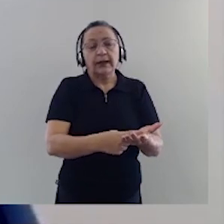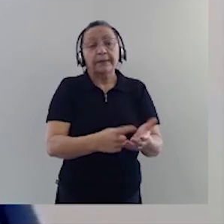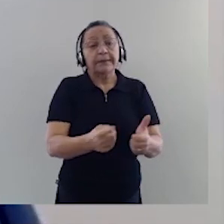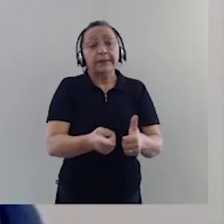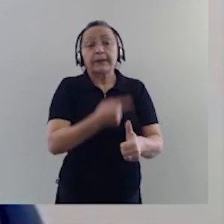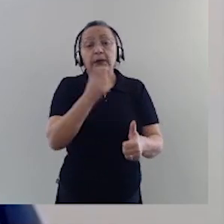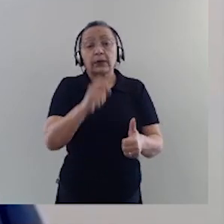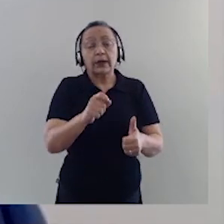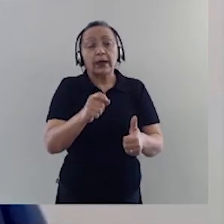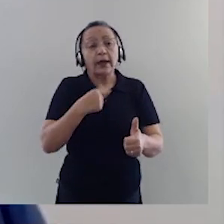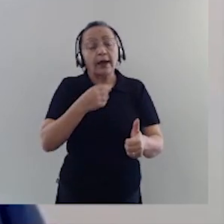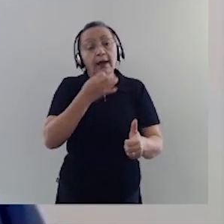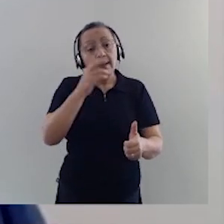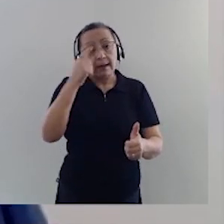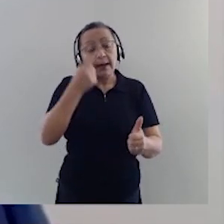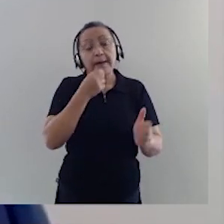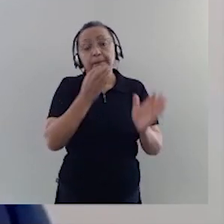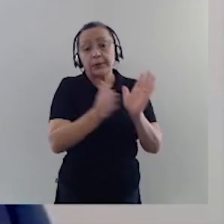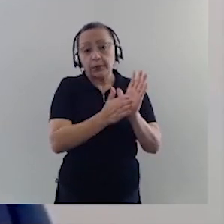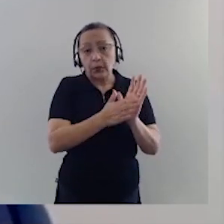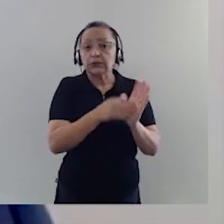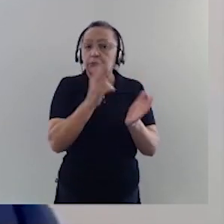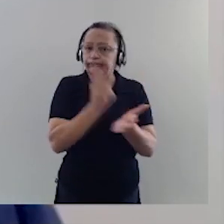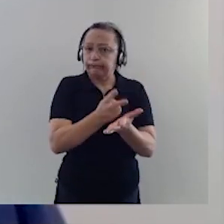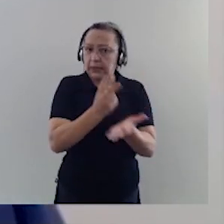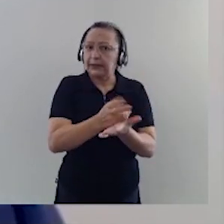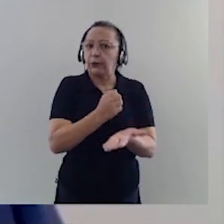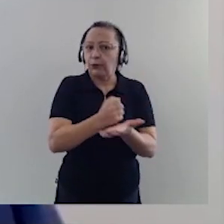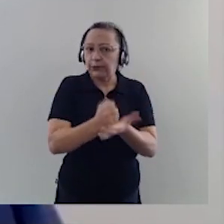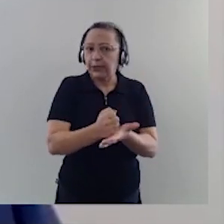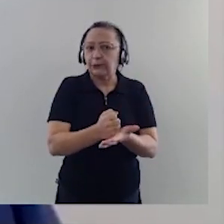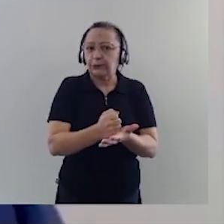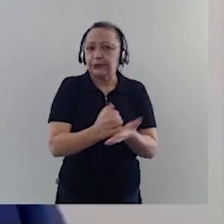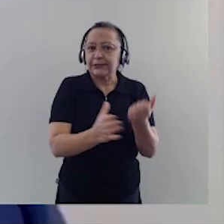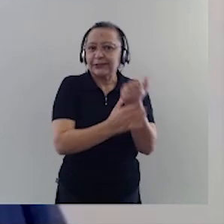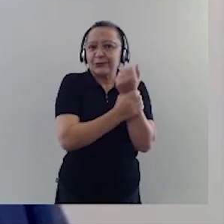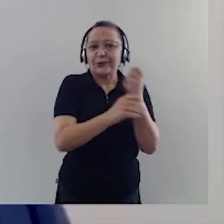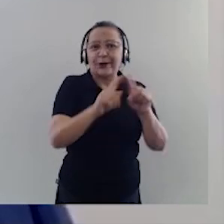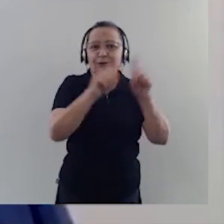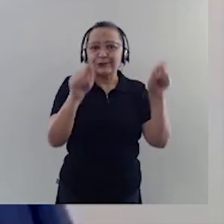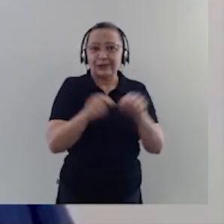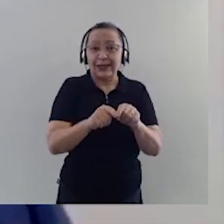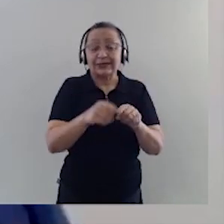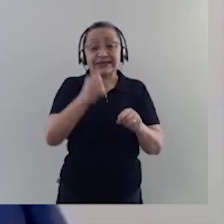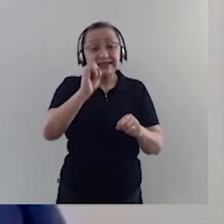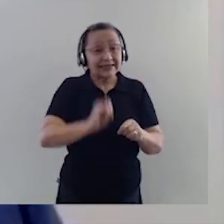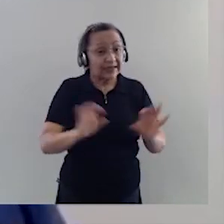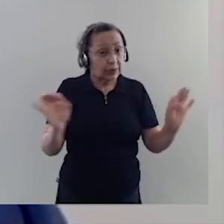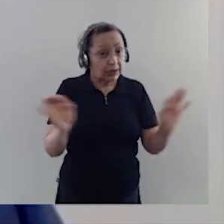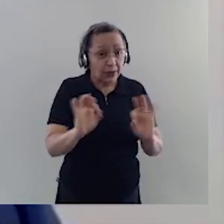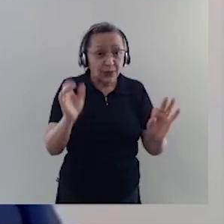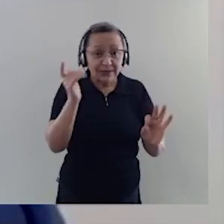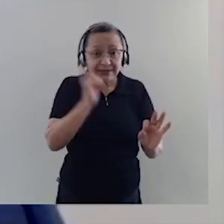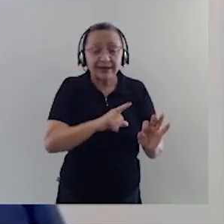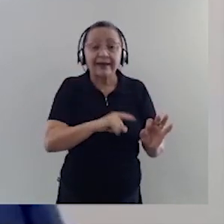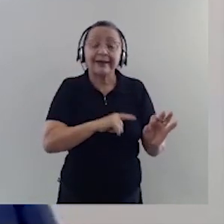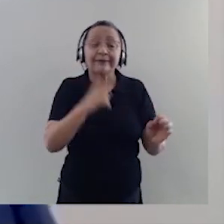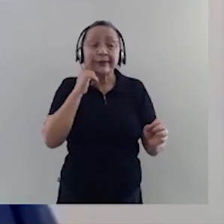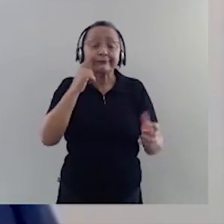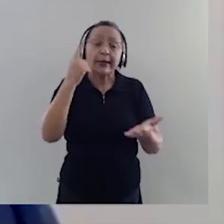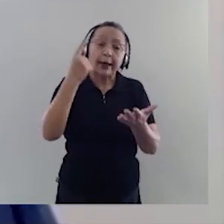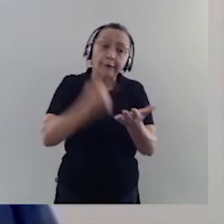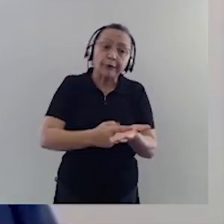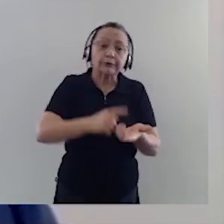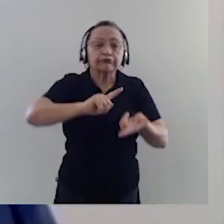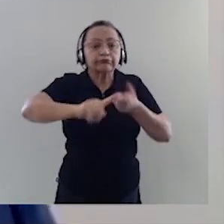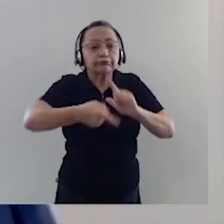a proposta é manter o contrato. No segundo, se não for possível, estabeleça-se as bases em que vai haver